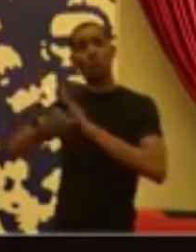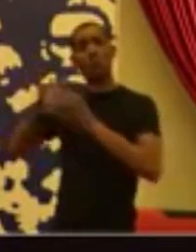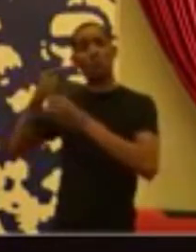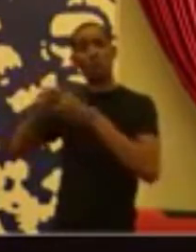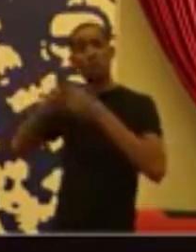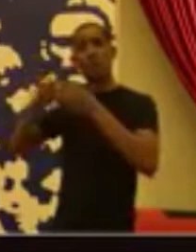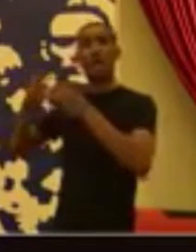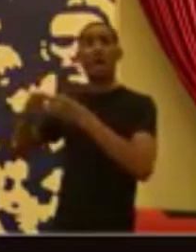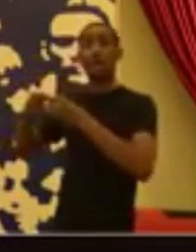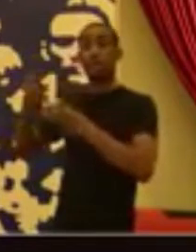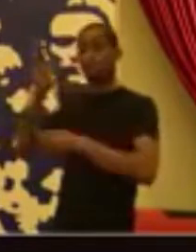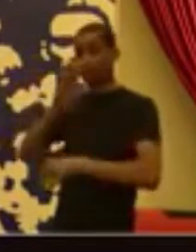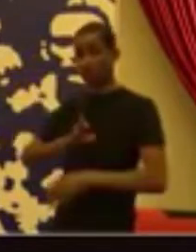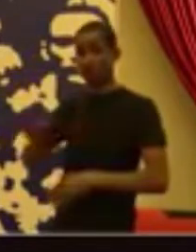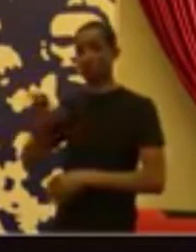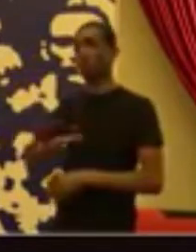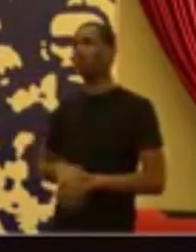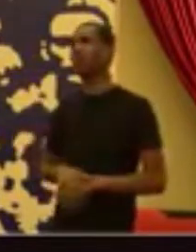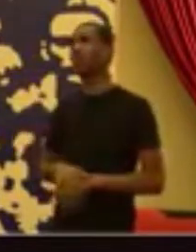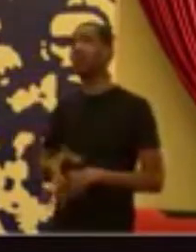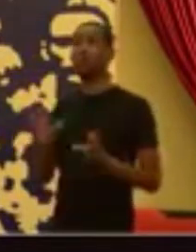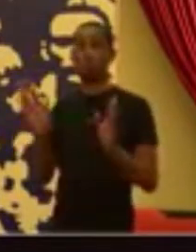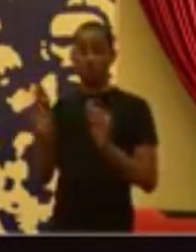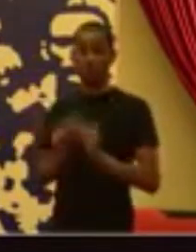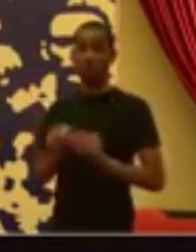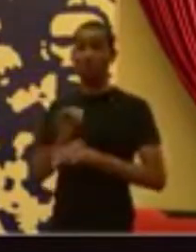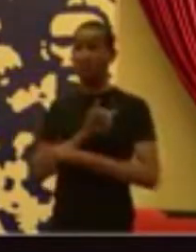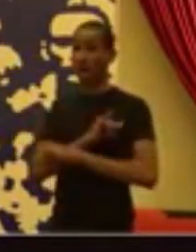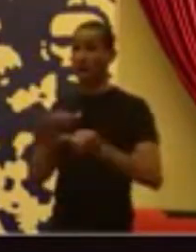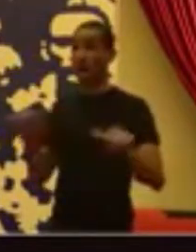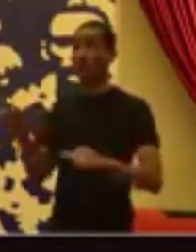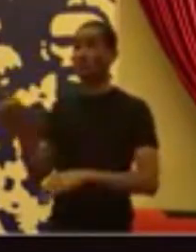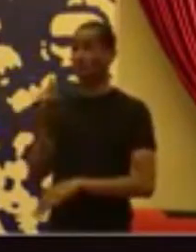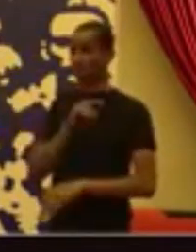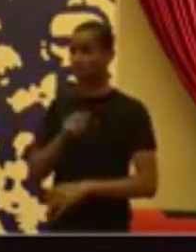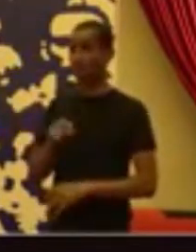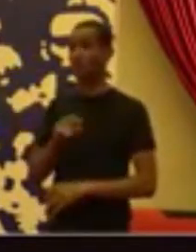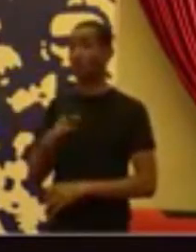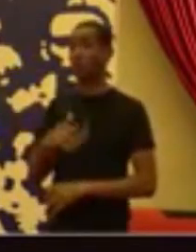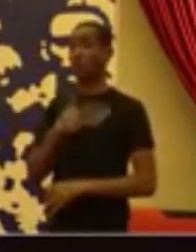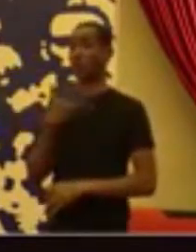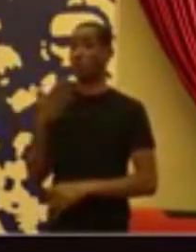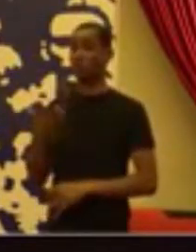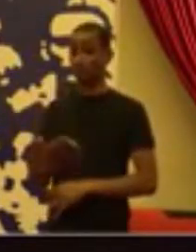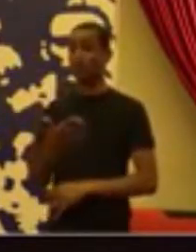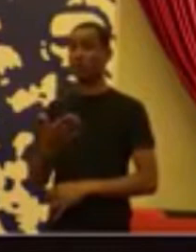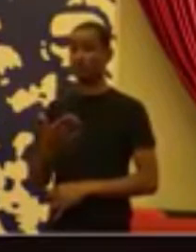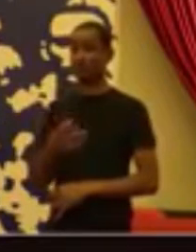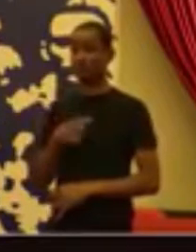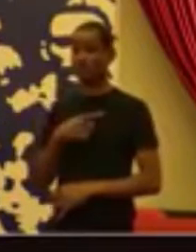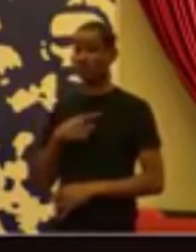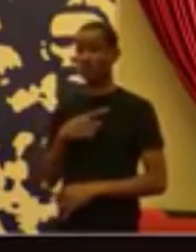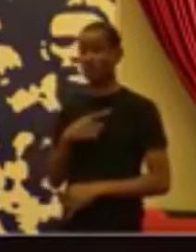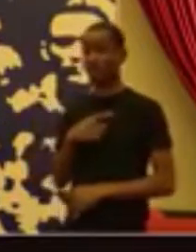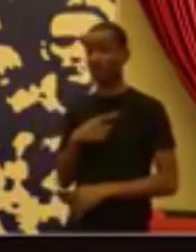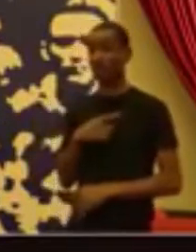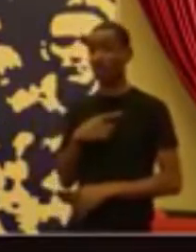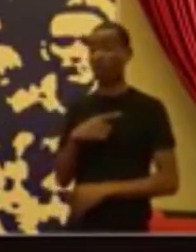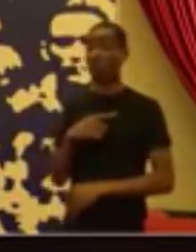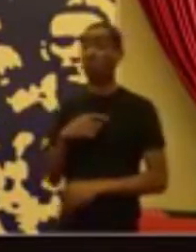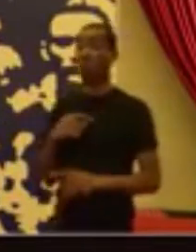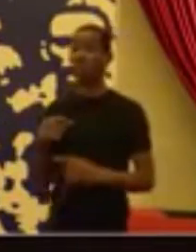Muito resumidamente, eu queria dizer para vocês a surpresa que nós tivemos no